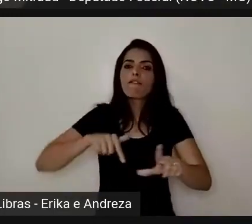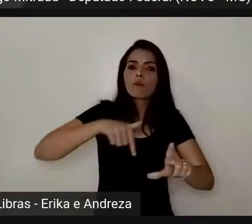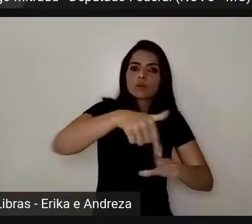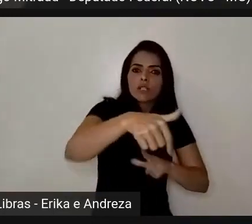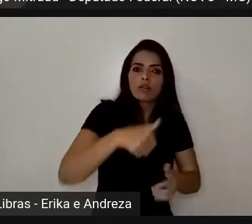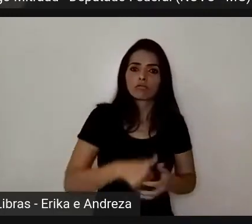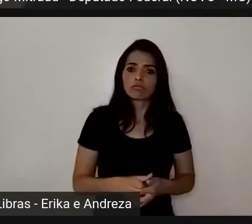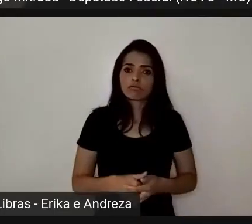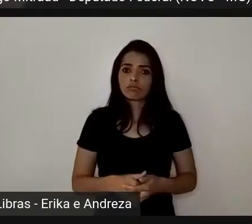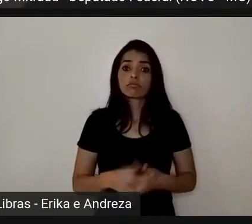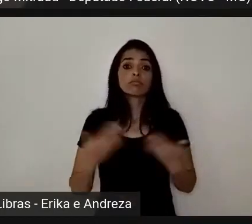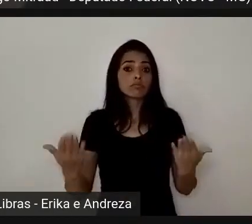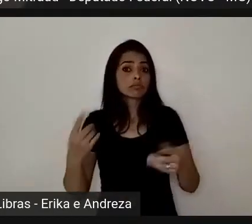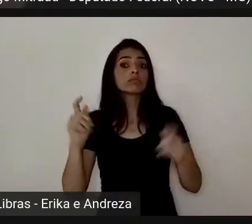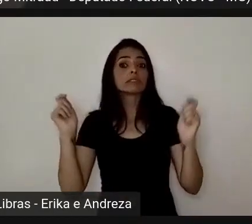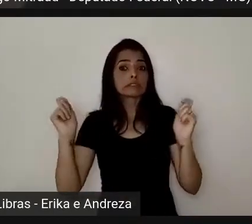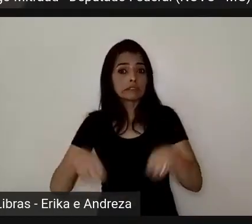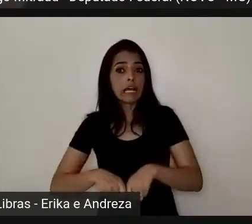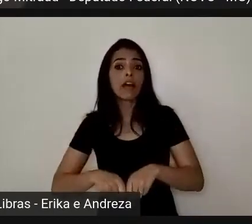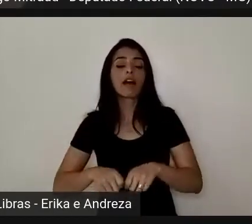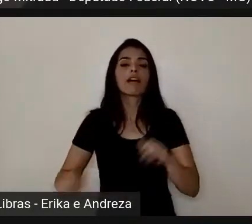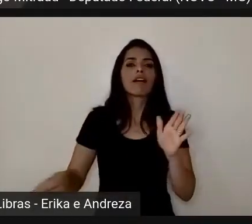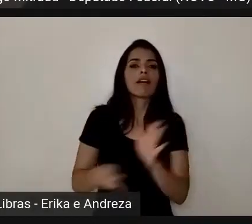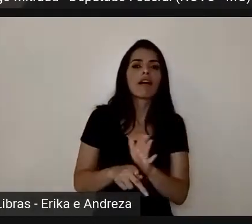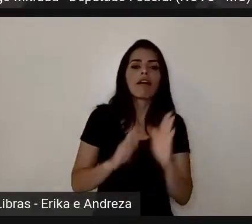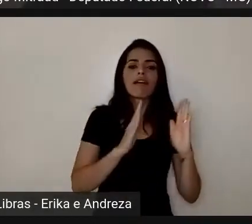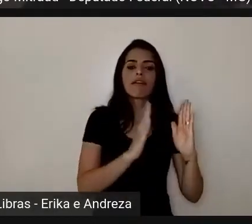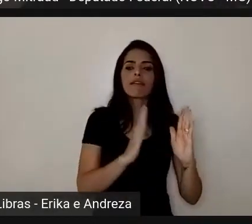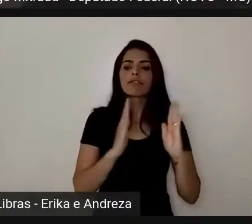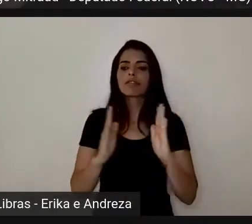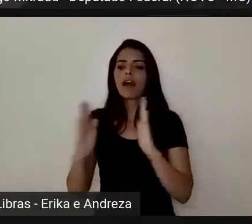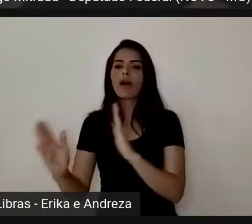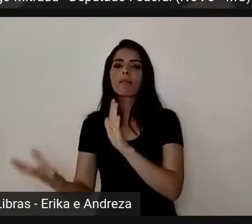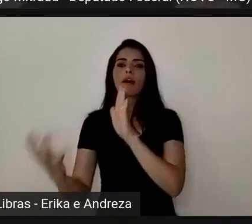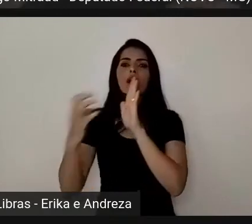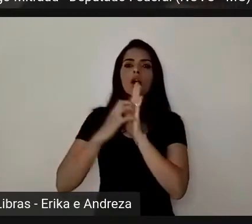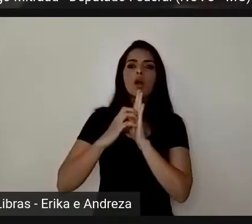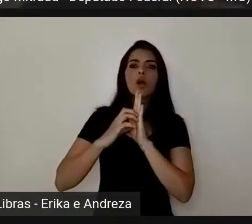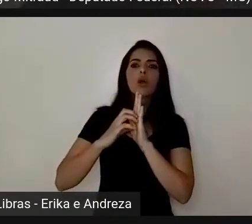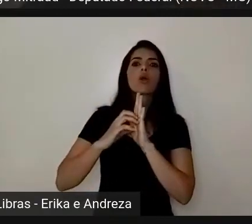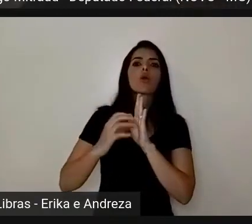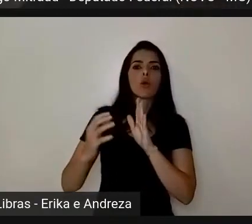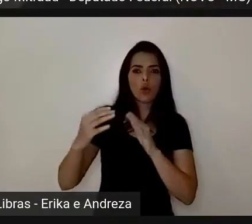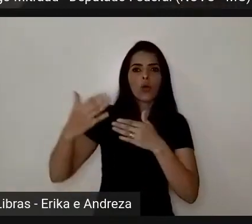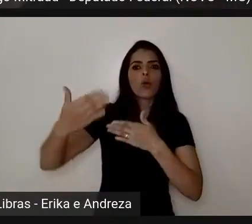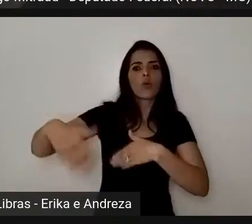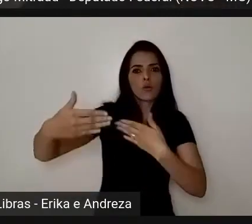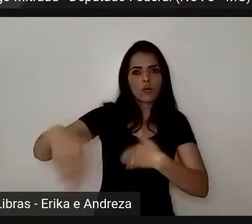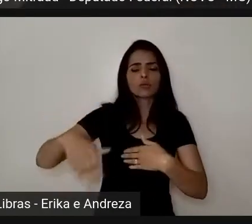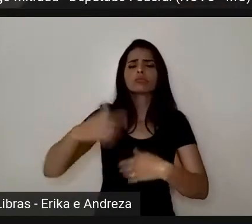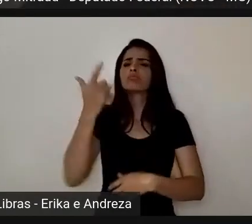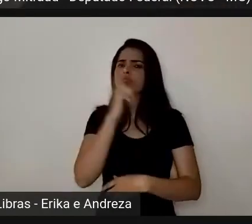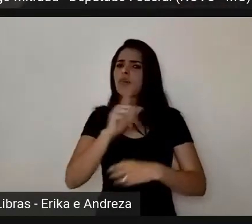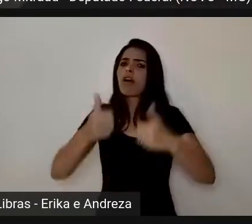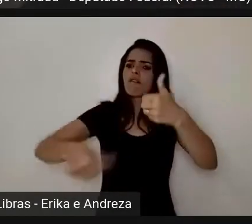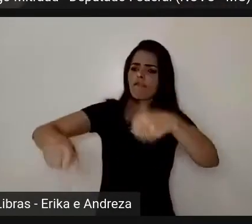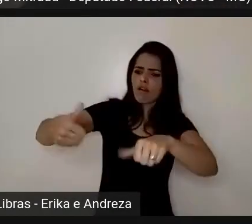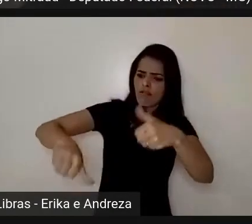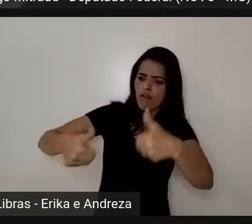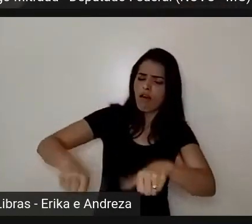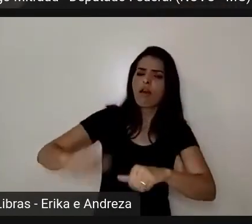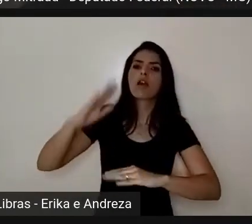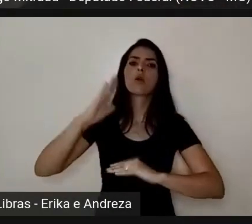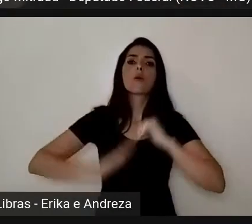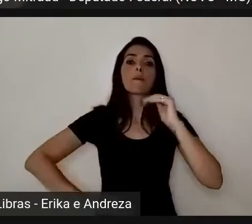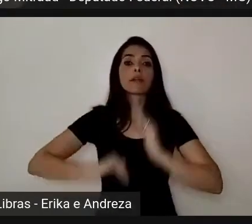condições de implementar etapas do concurso que fazem com que você consiga avaliar as competências necessárias